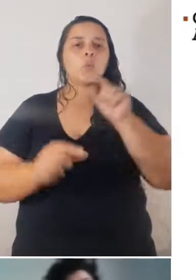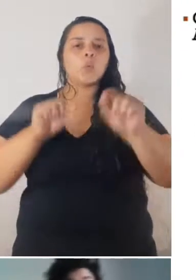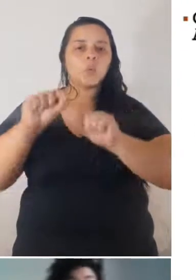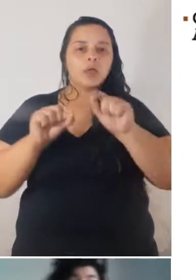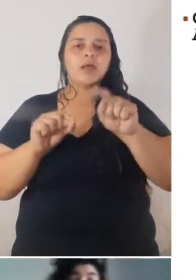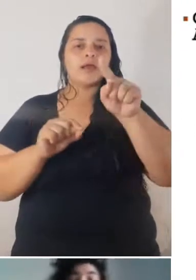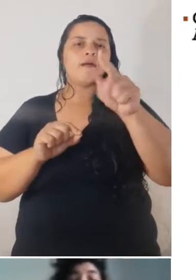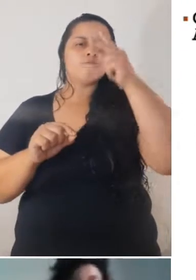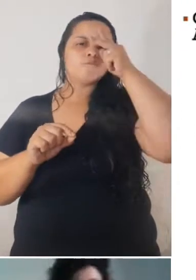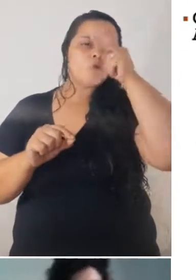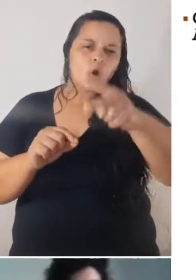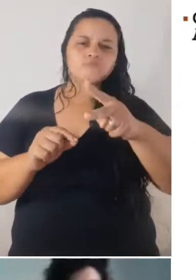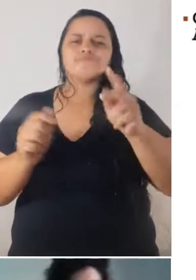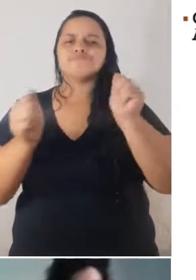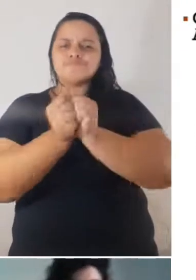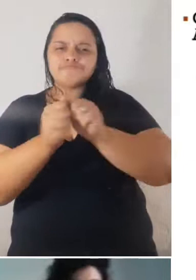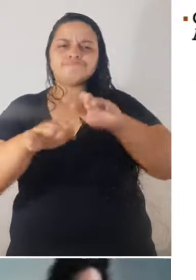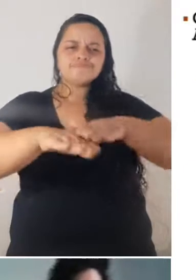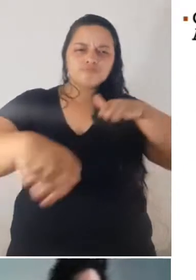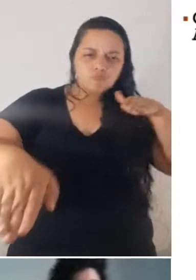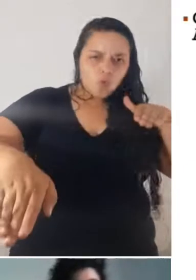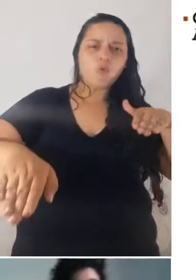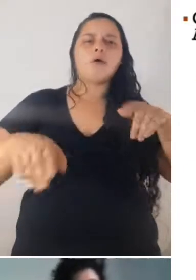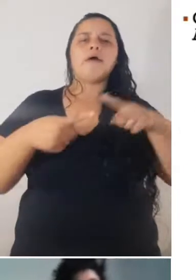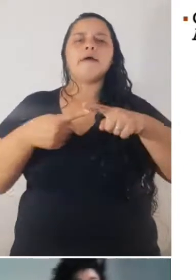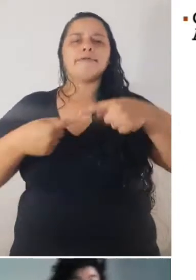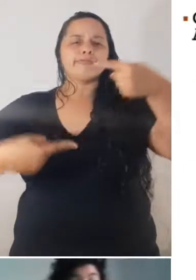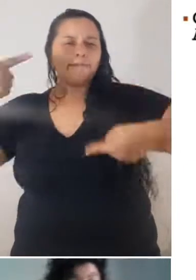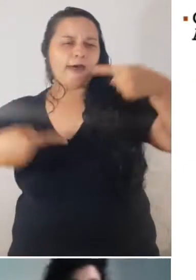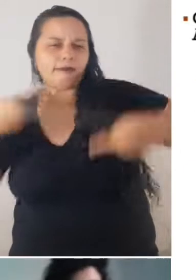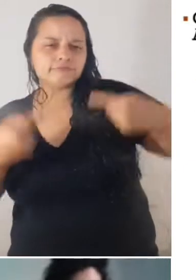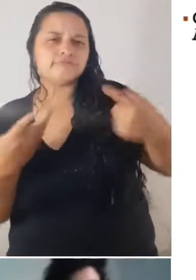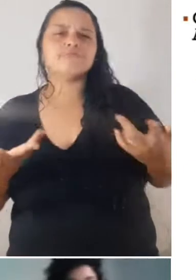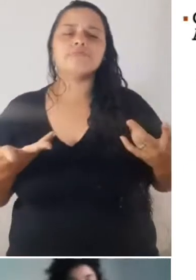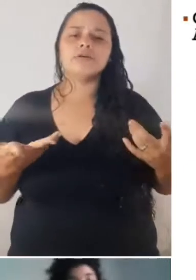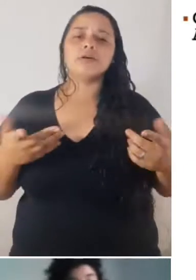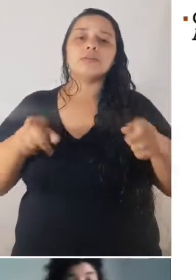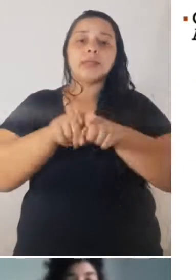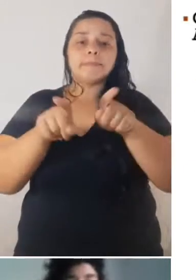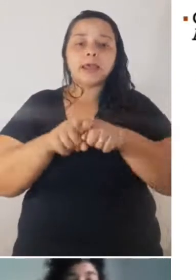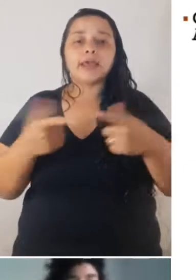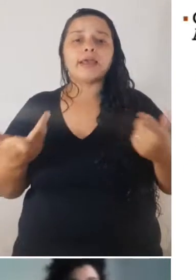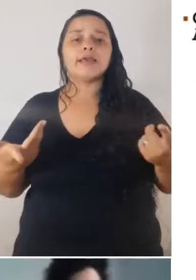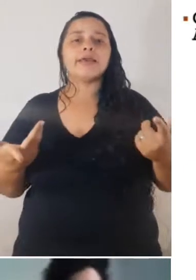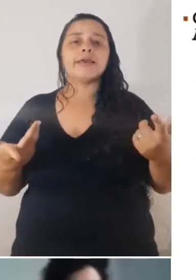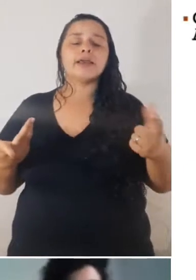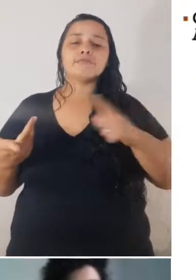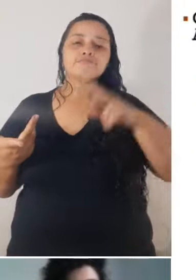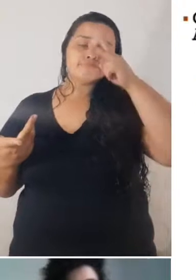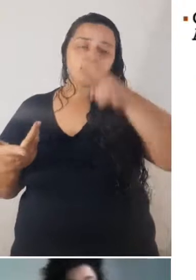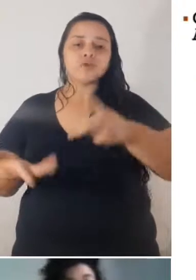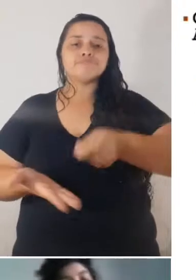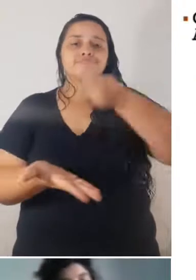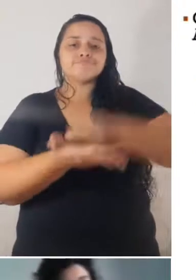Acontece que tanto era forte essas mobilizações, né, esses debates, como também veio a se